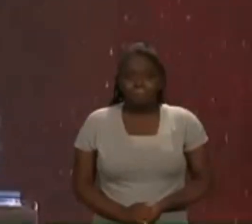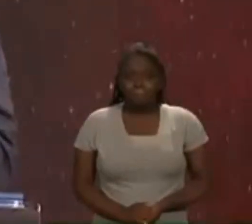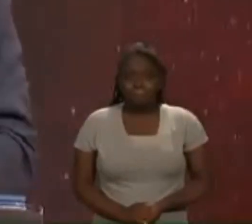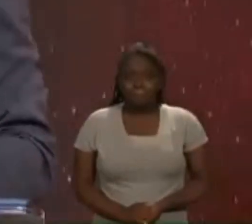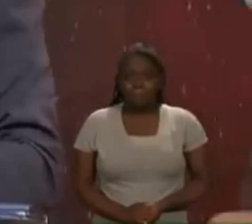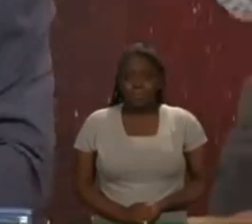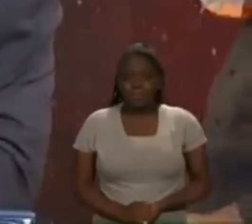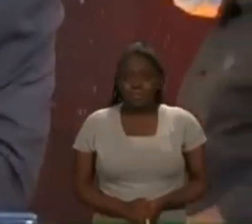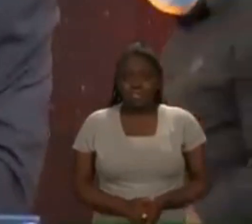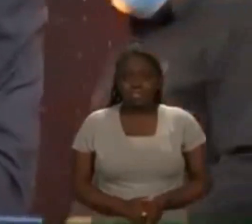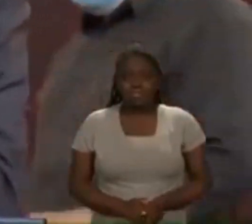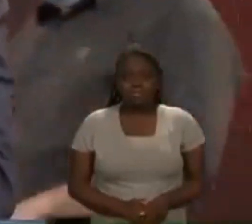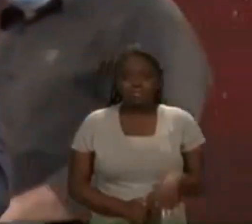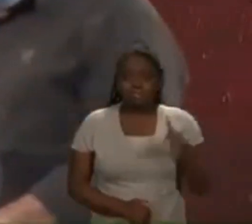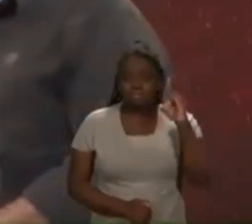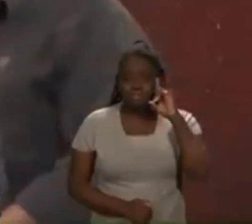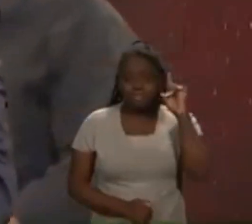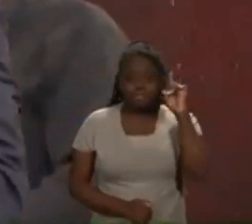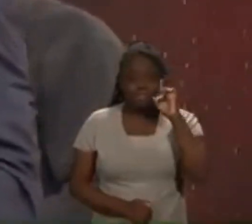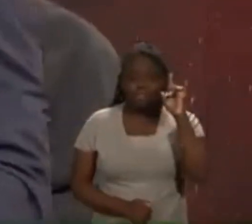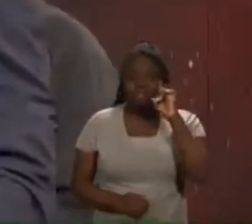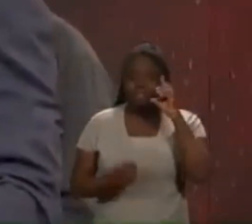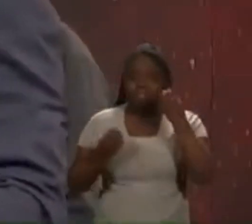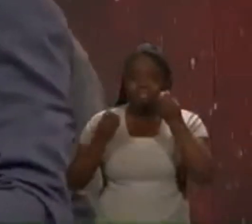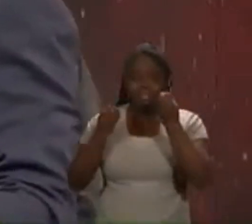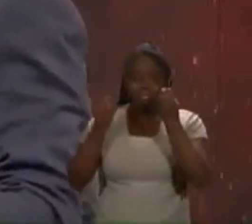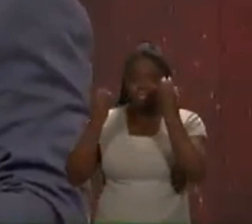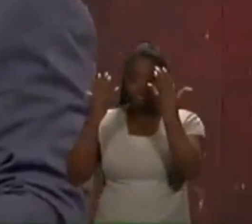Os meus dias são entregues a essa casa.